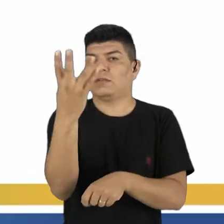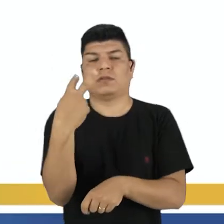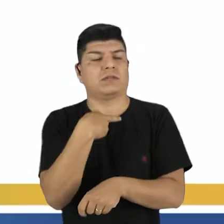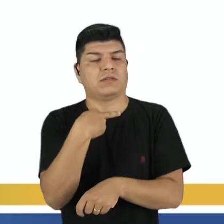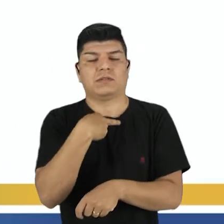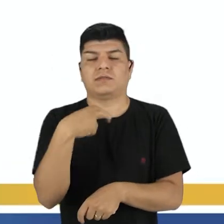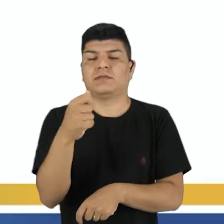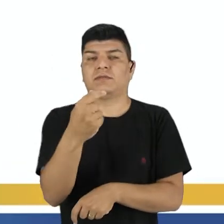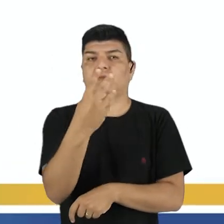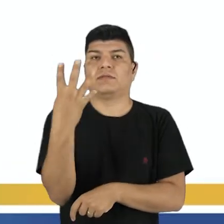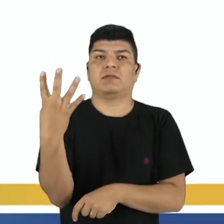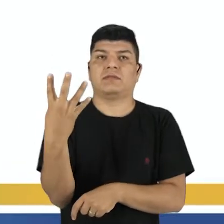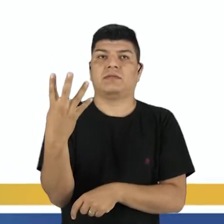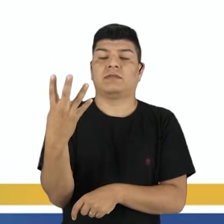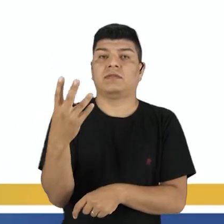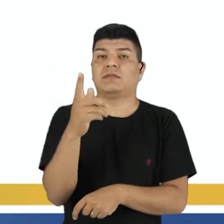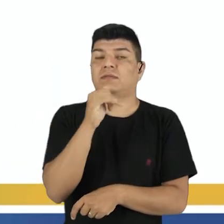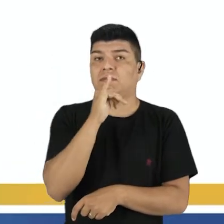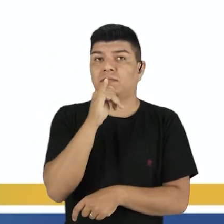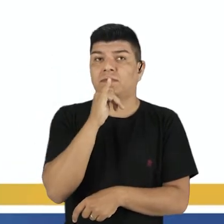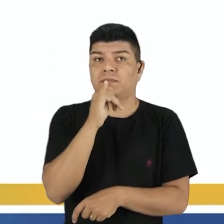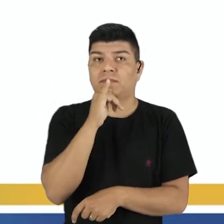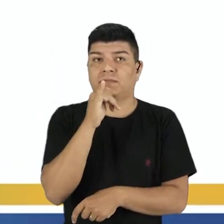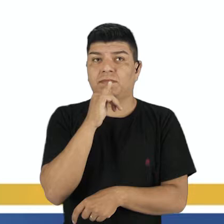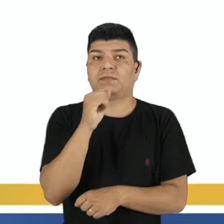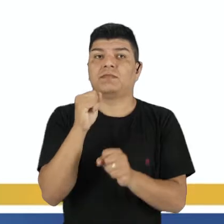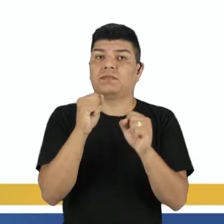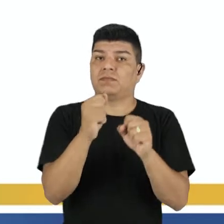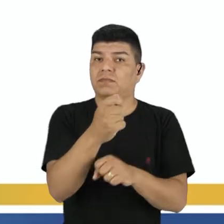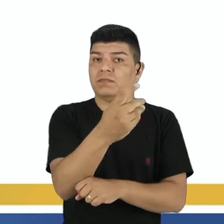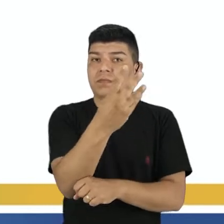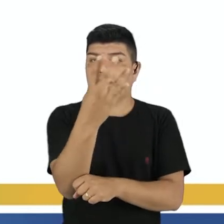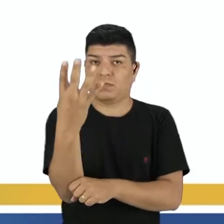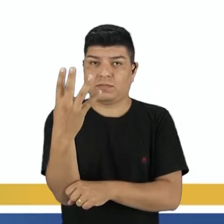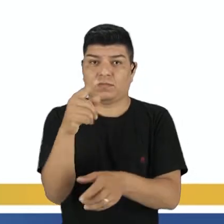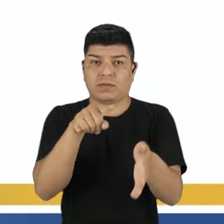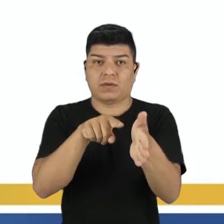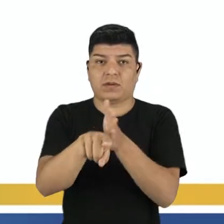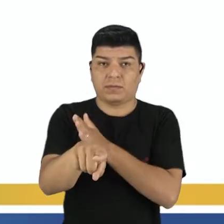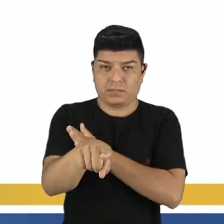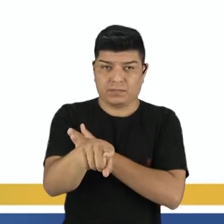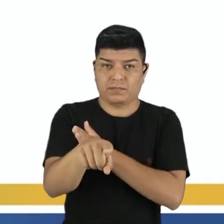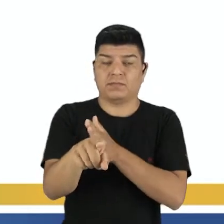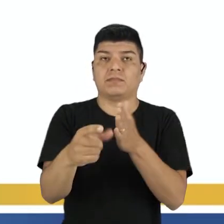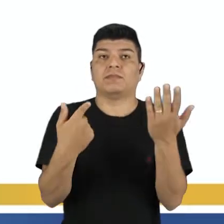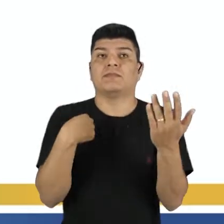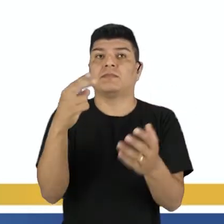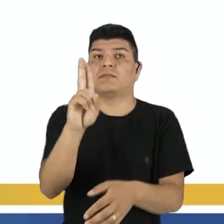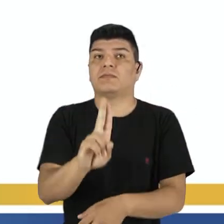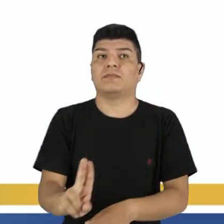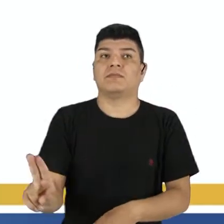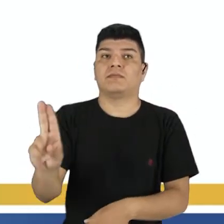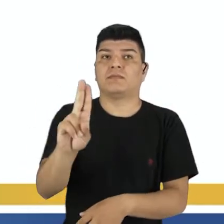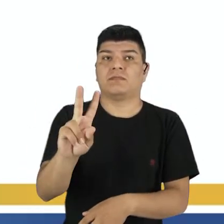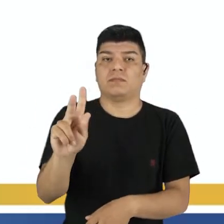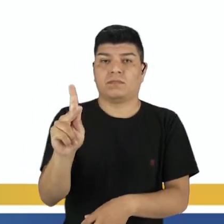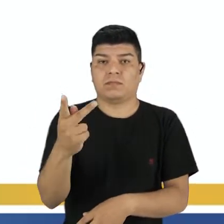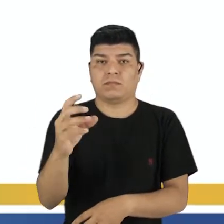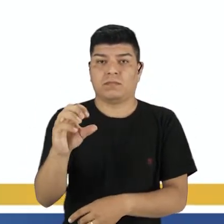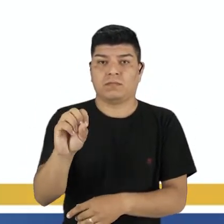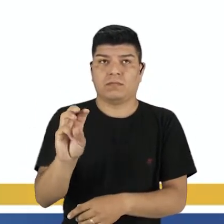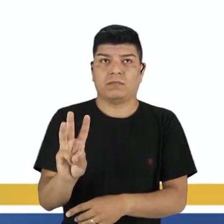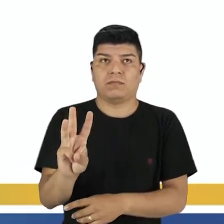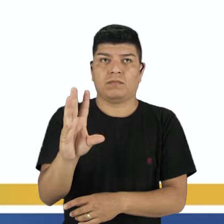tem duas expressões diferentes. Para substantivos contáveis, para fazer a pergunta sobre quantidade, nós vamos usar o how many,